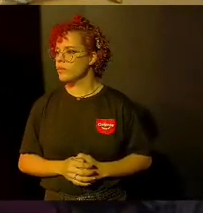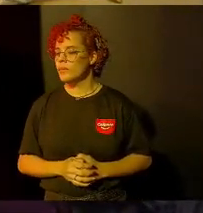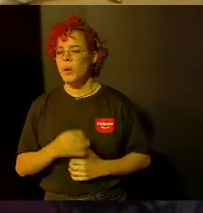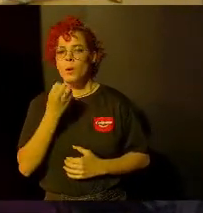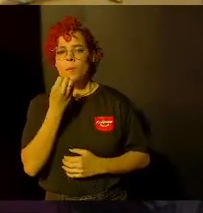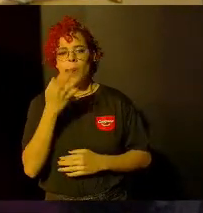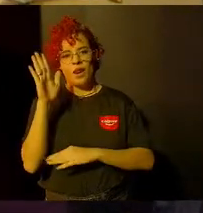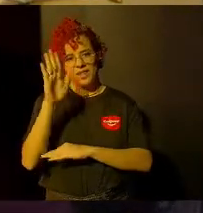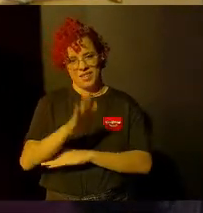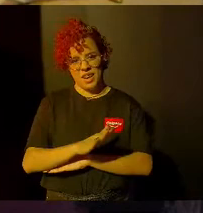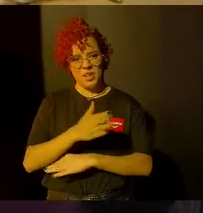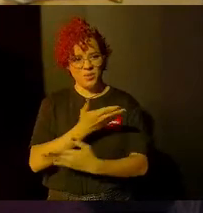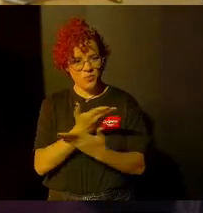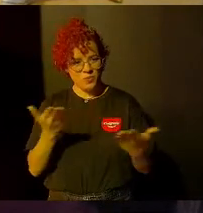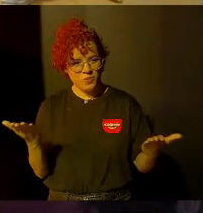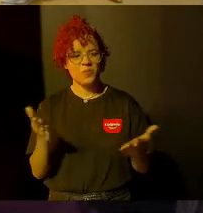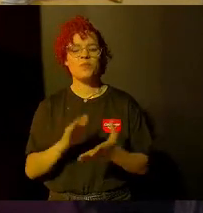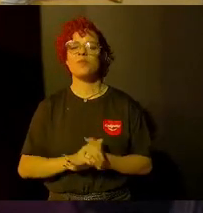Boa tarde gente